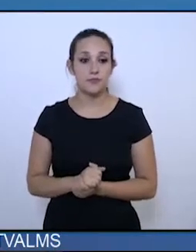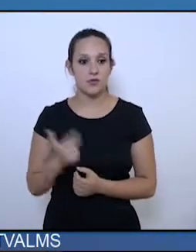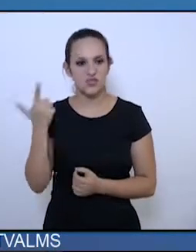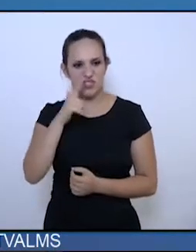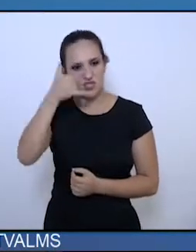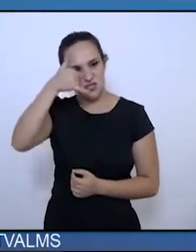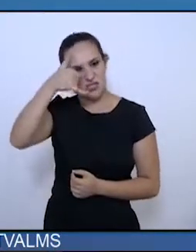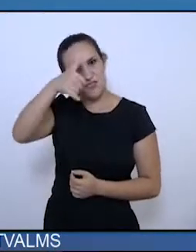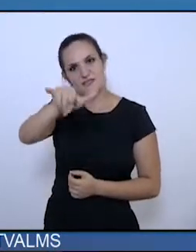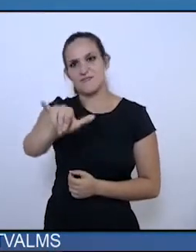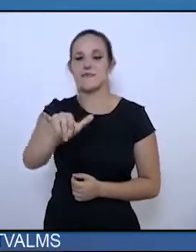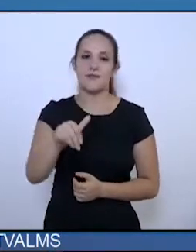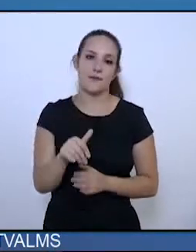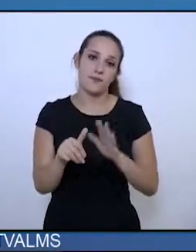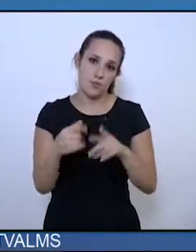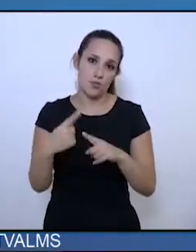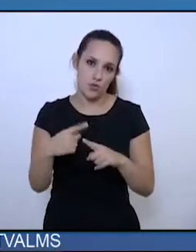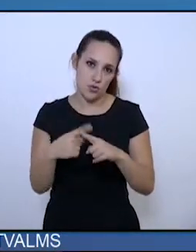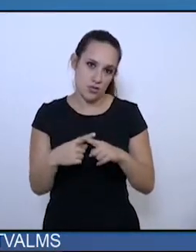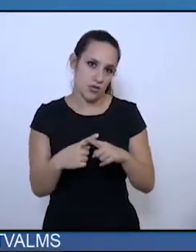editada através desse decreto pelo